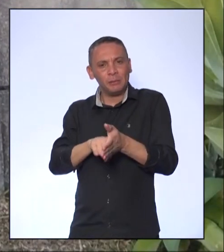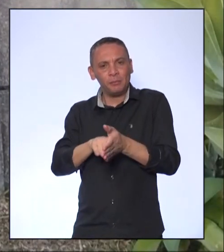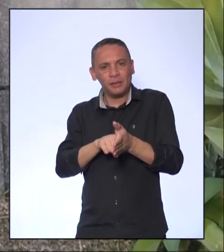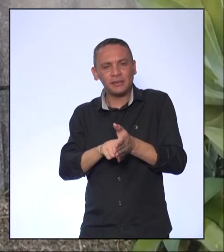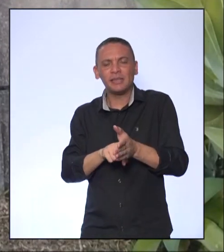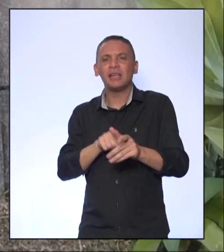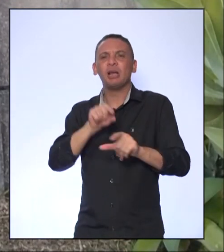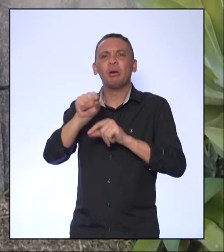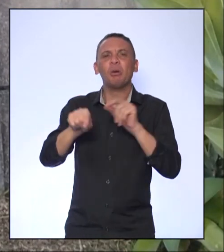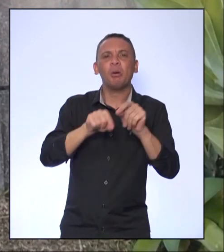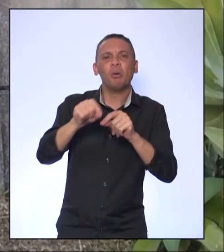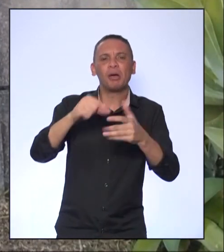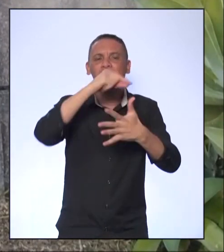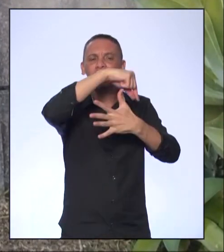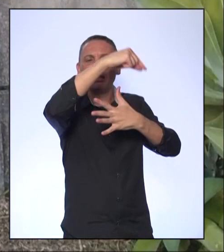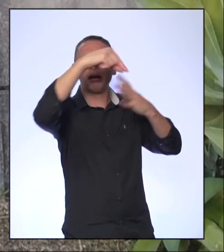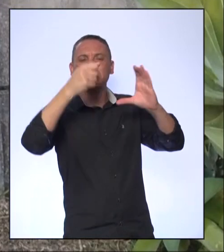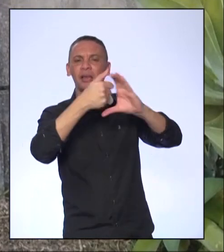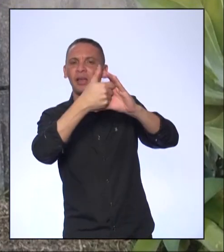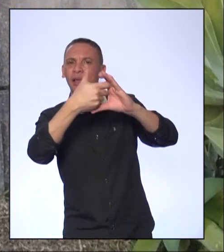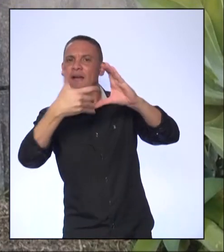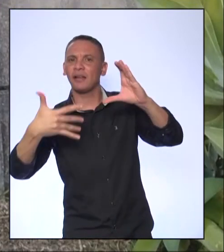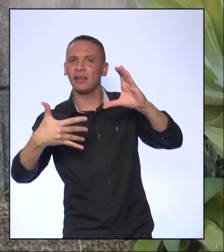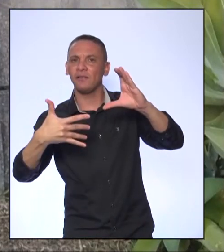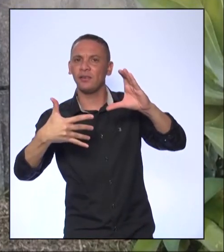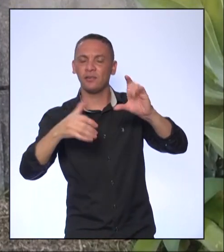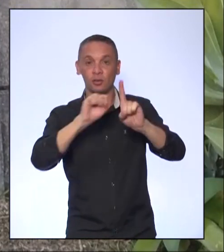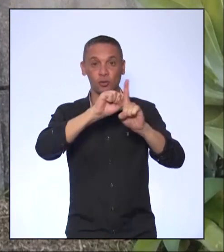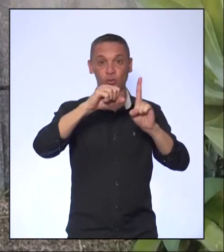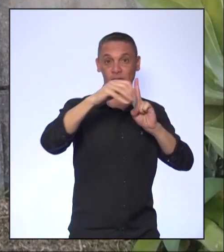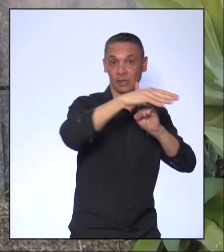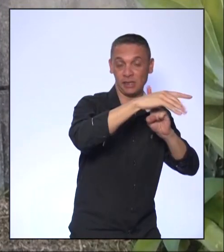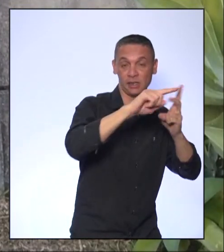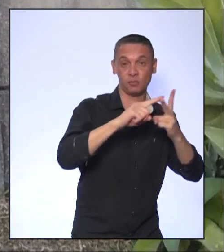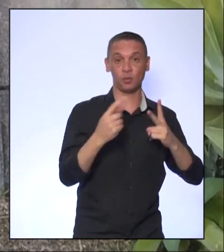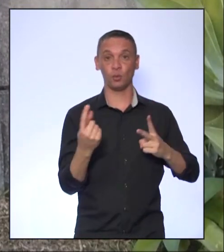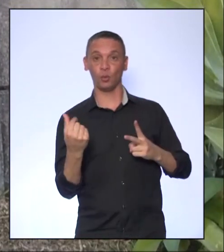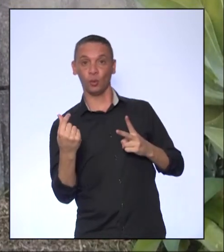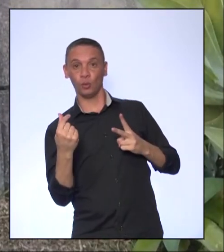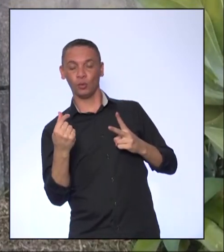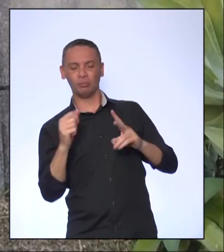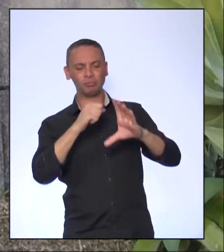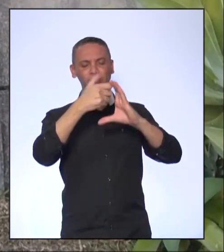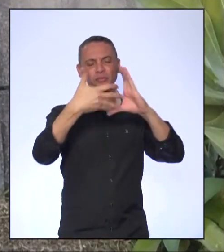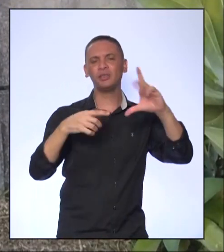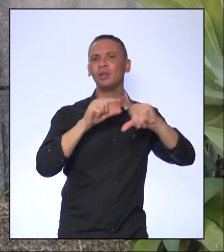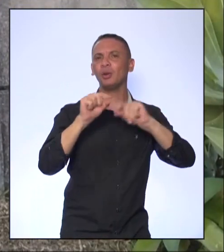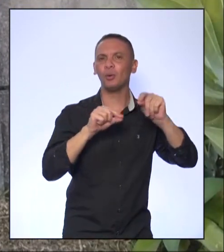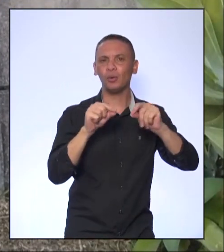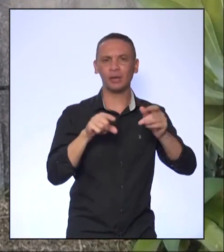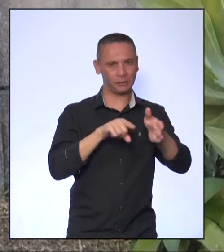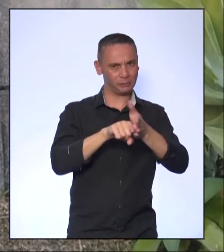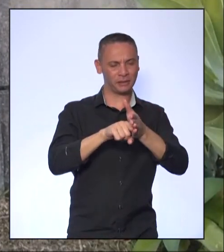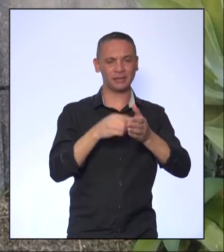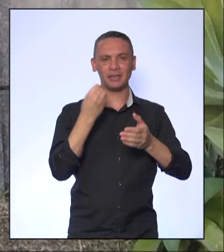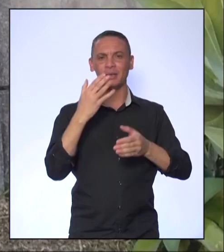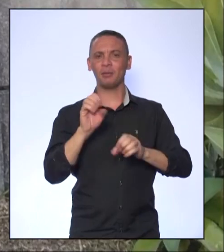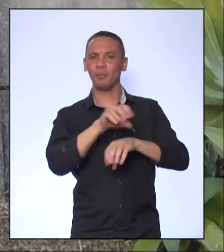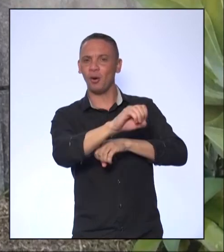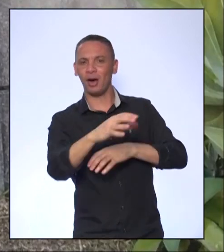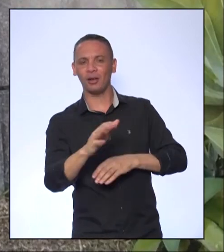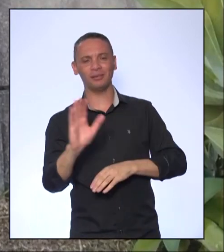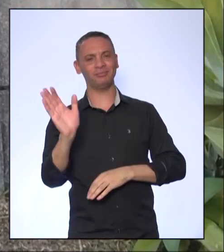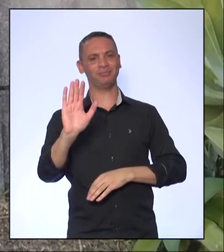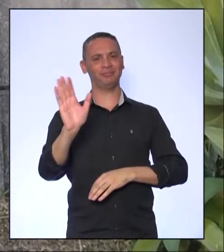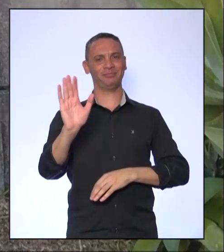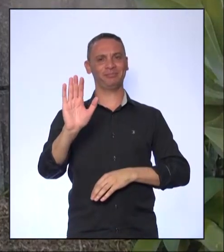quais são as principais características desses dois sistemas, o capitalista e o socialista. Boa aula e até